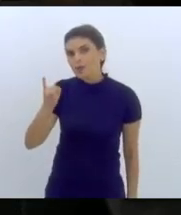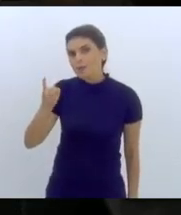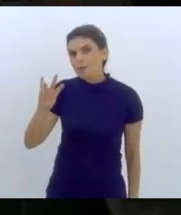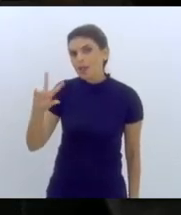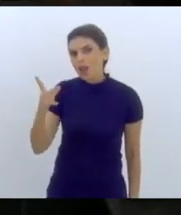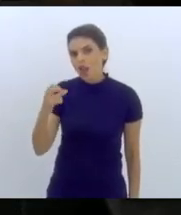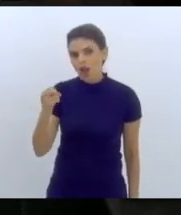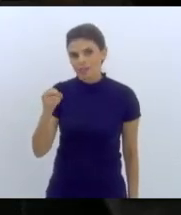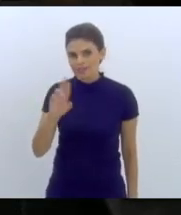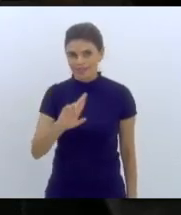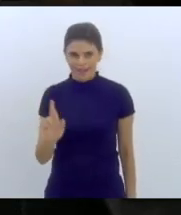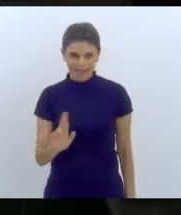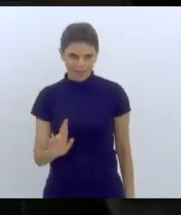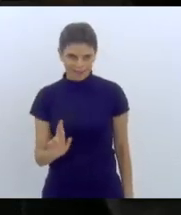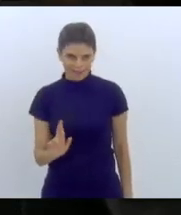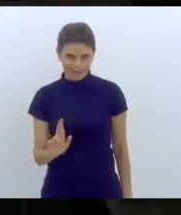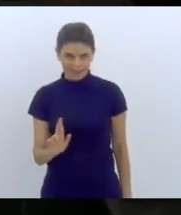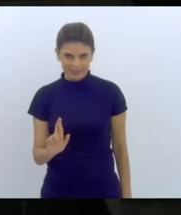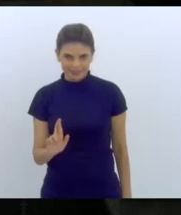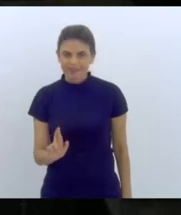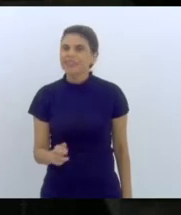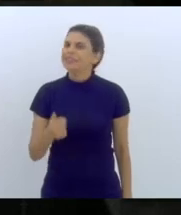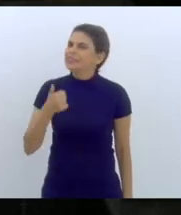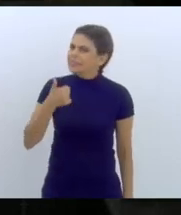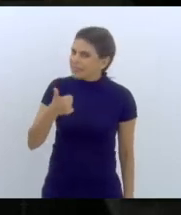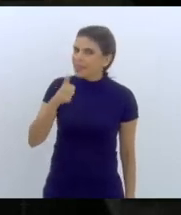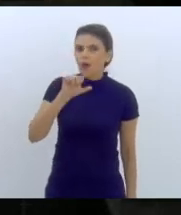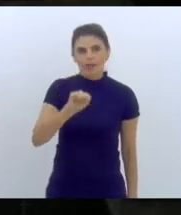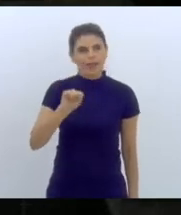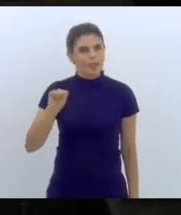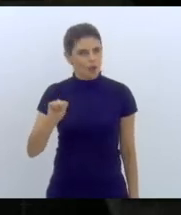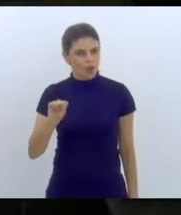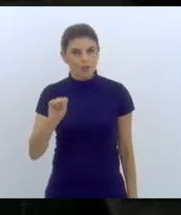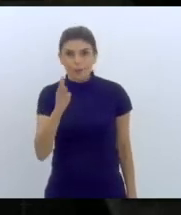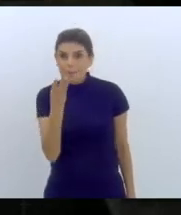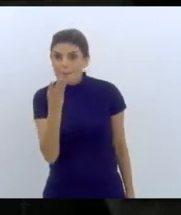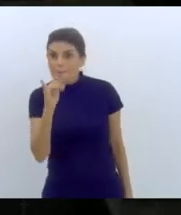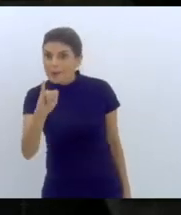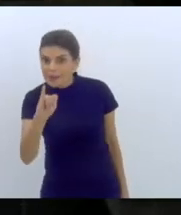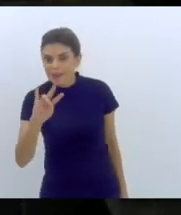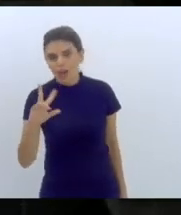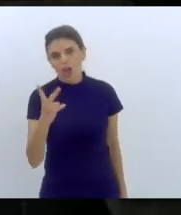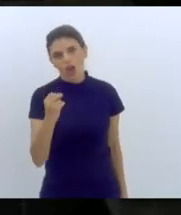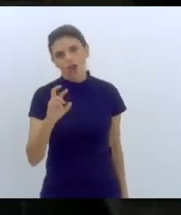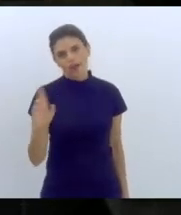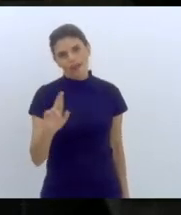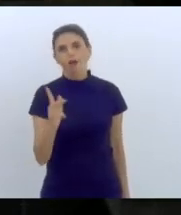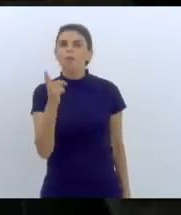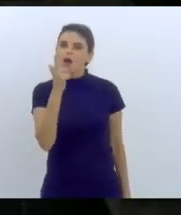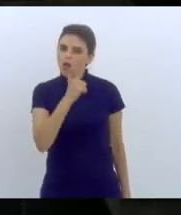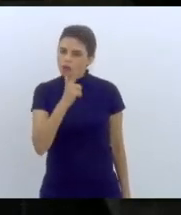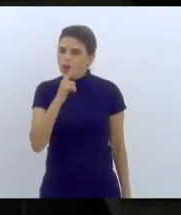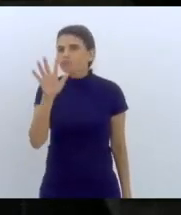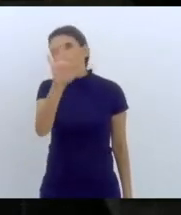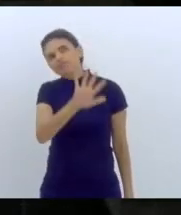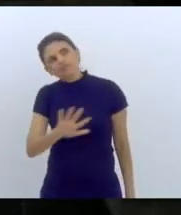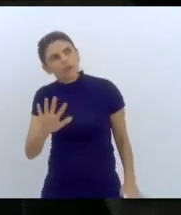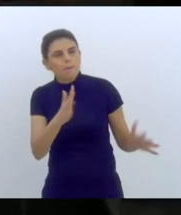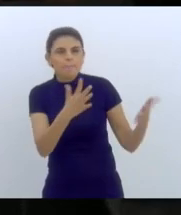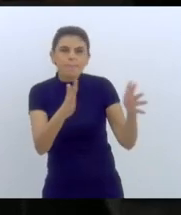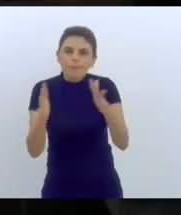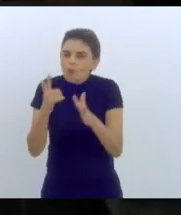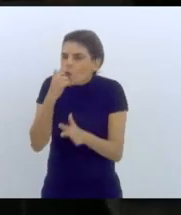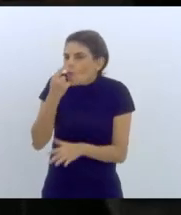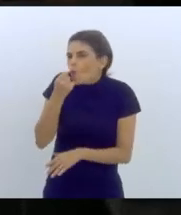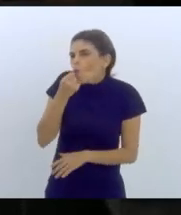bilhões de reais. 188 bilhões de reais, para se ter uma dimensão, é